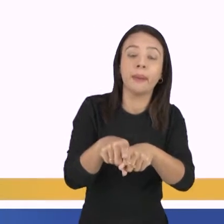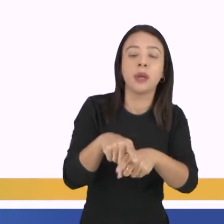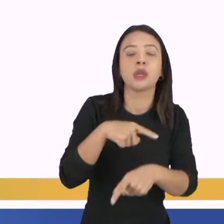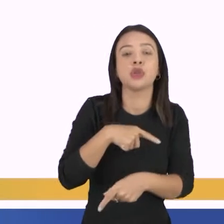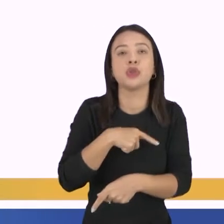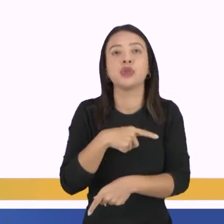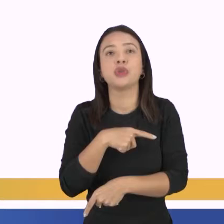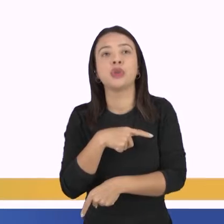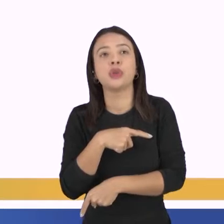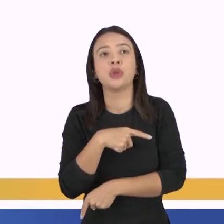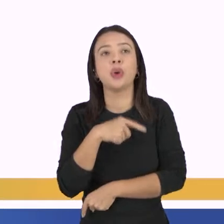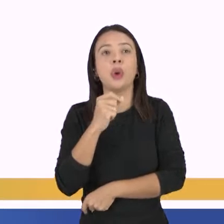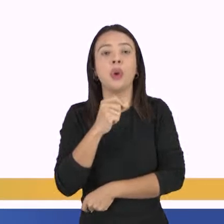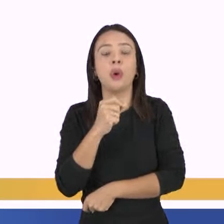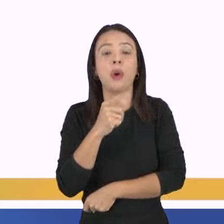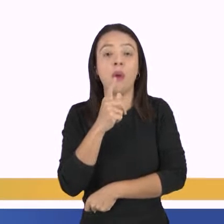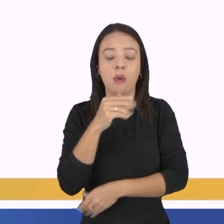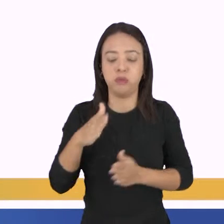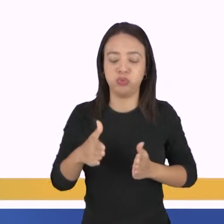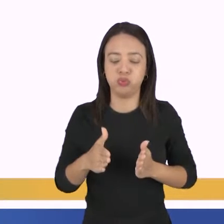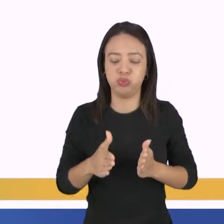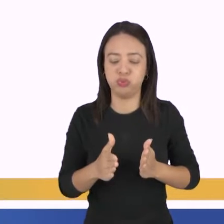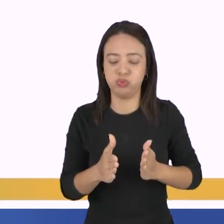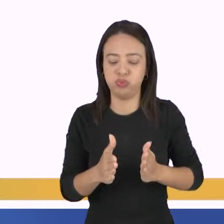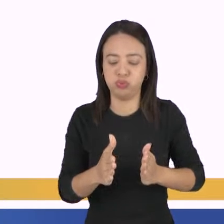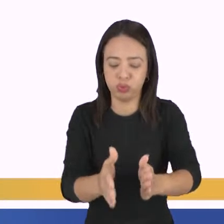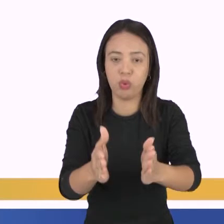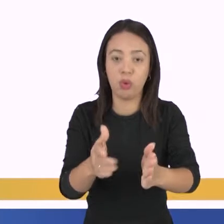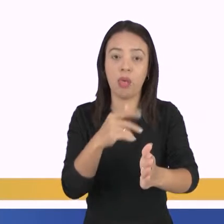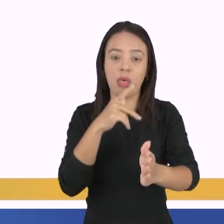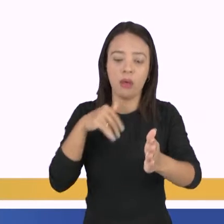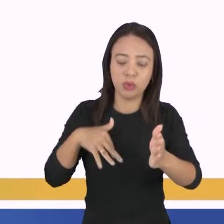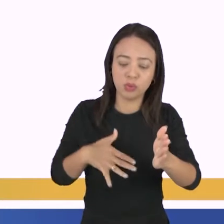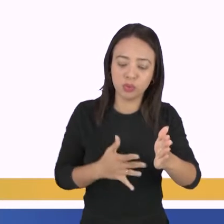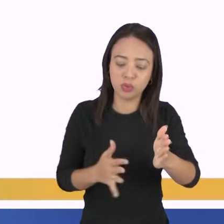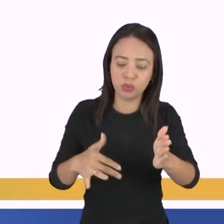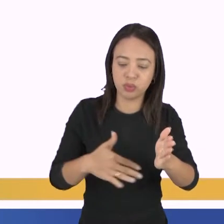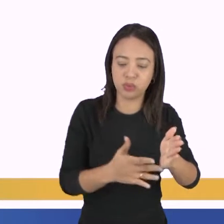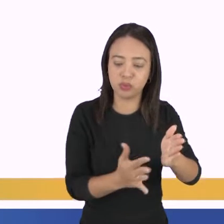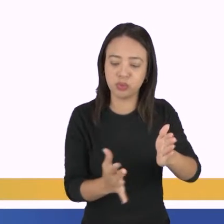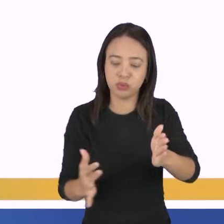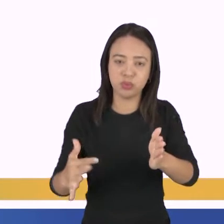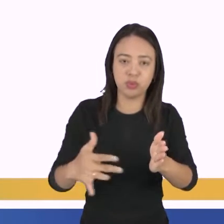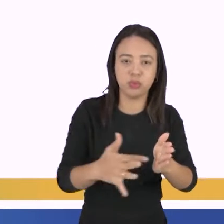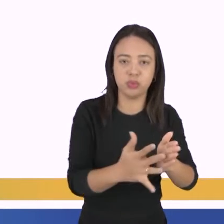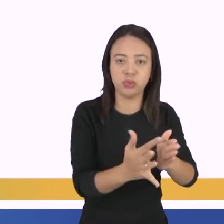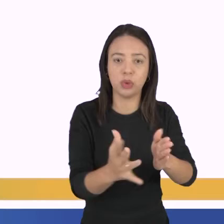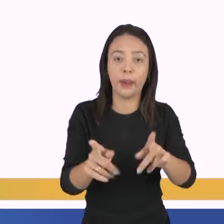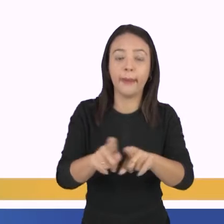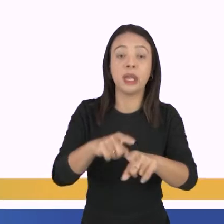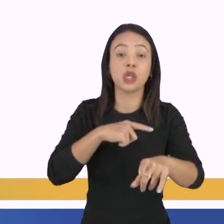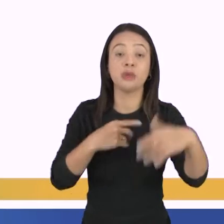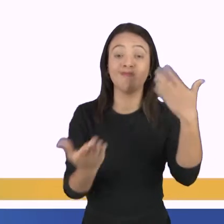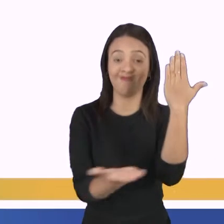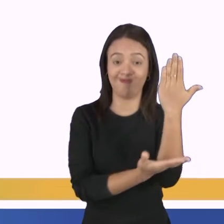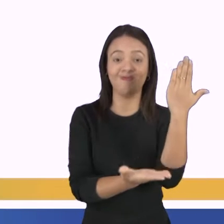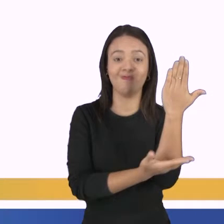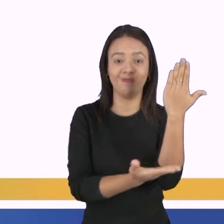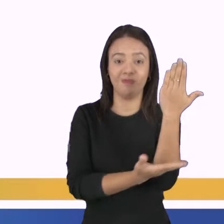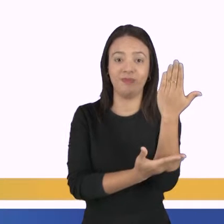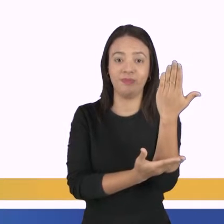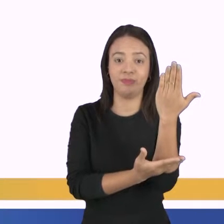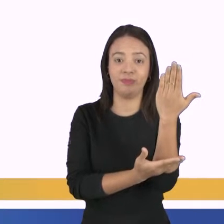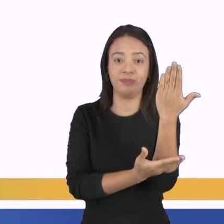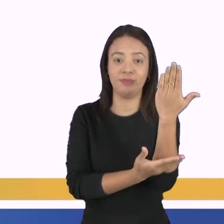valas entre trechos longos, né? Ou seja, no formato de espinhas de peixe, e bambus, fornecendo